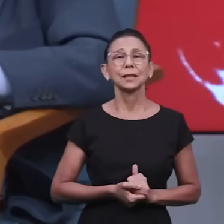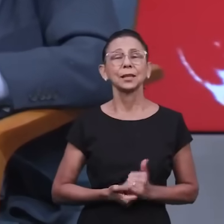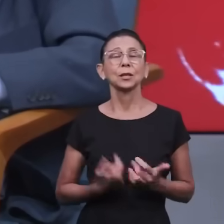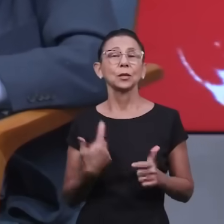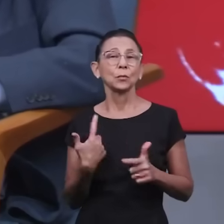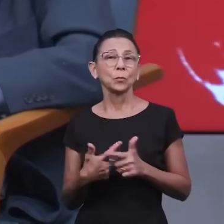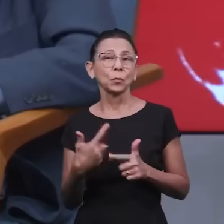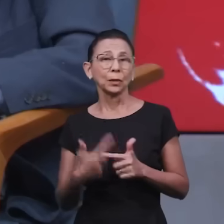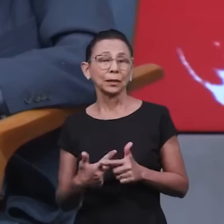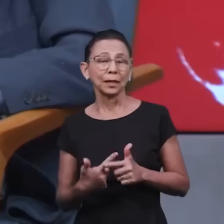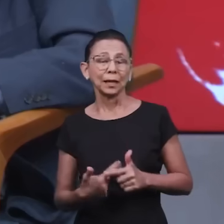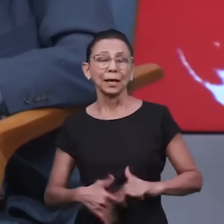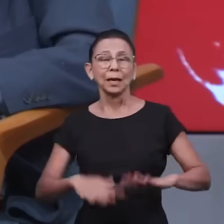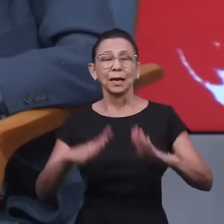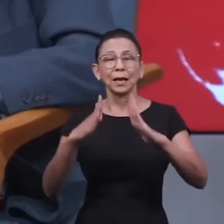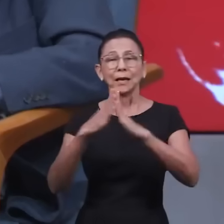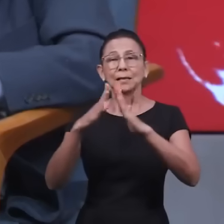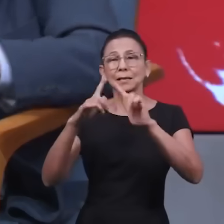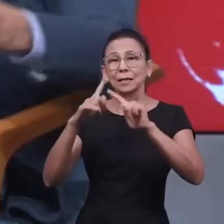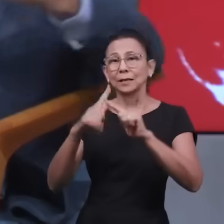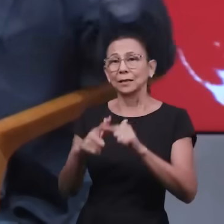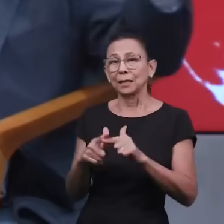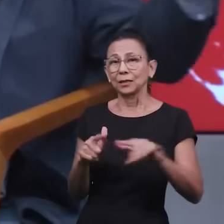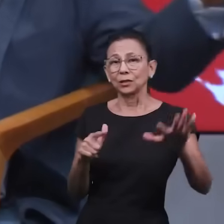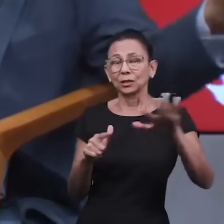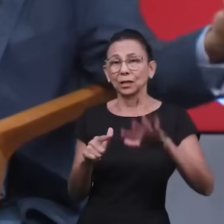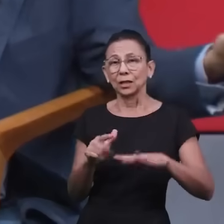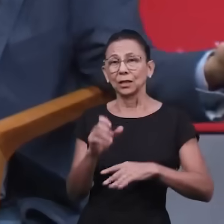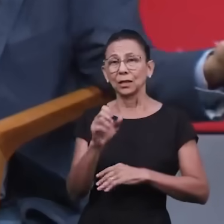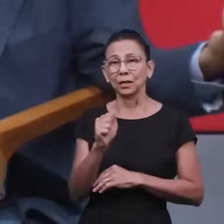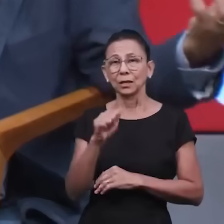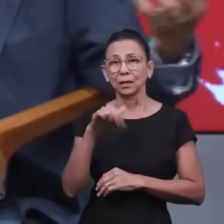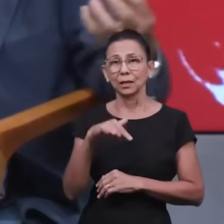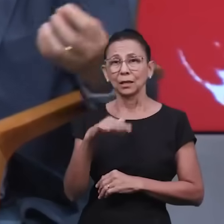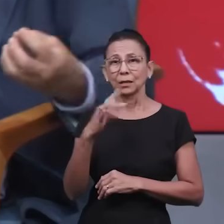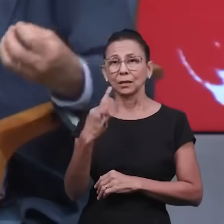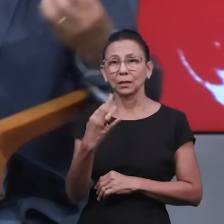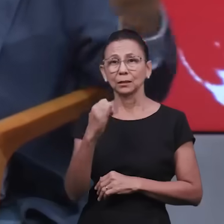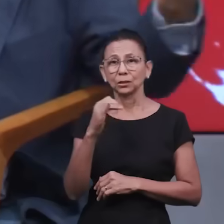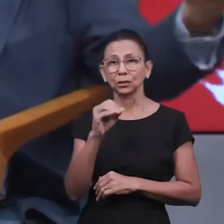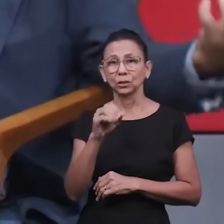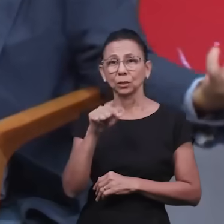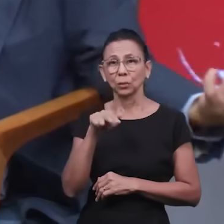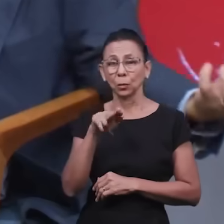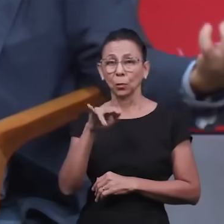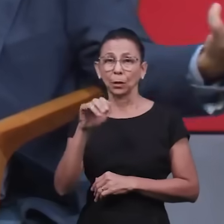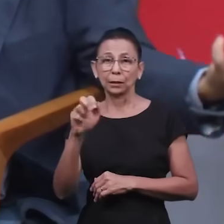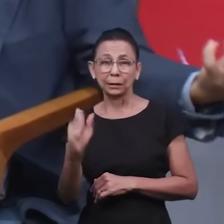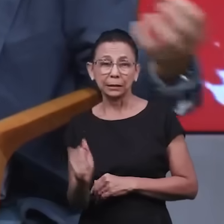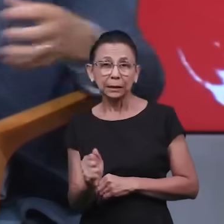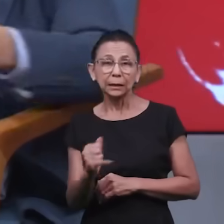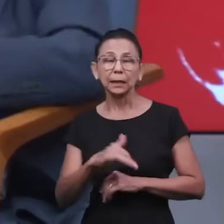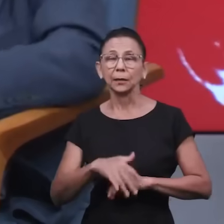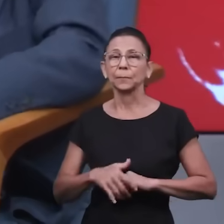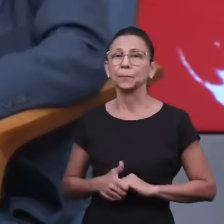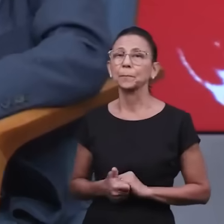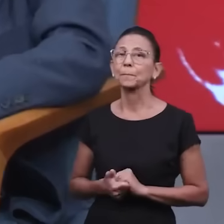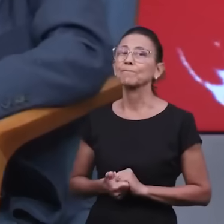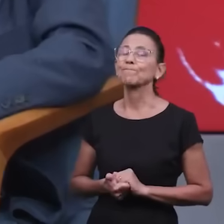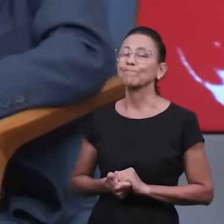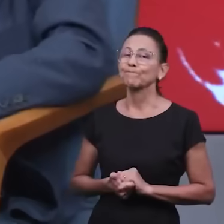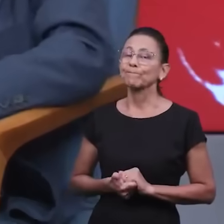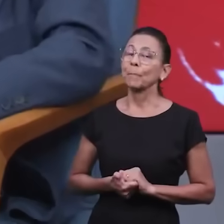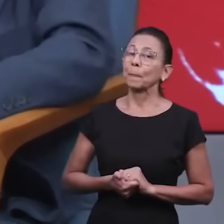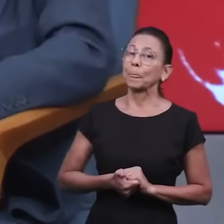Antioquia, que estava voltada mais para os gentios, com a igreja de Jerusalém, quando a evangelização era aos